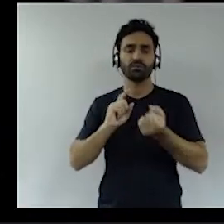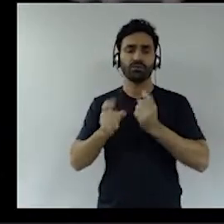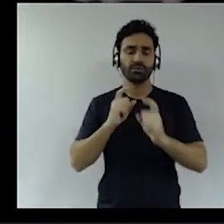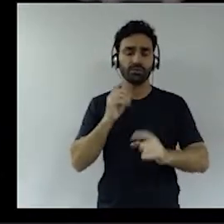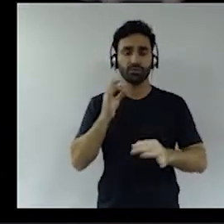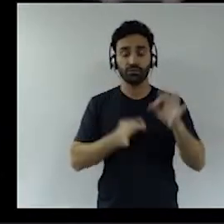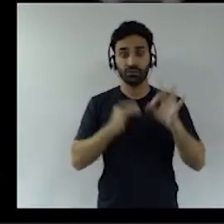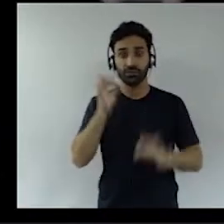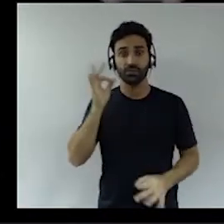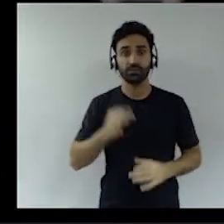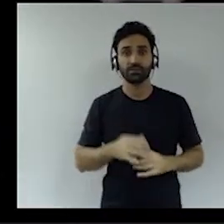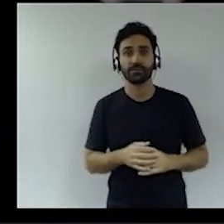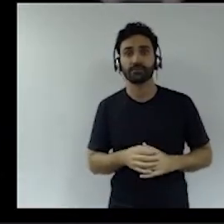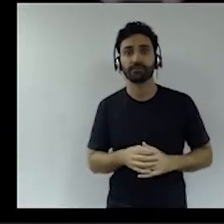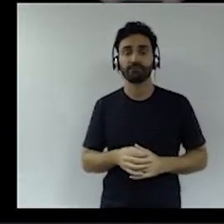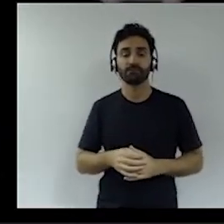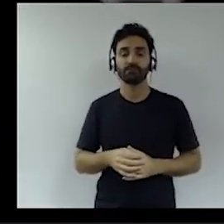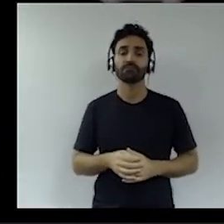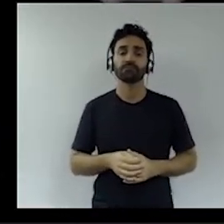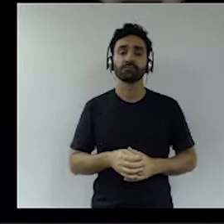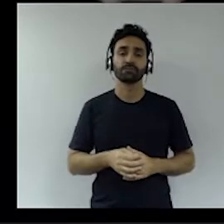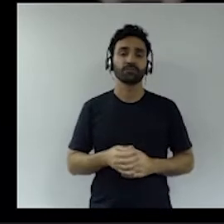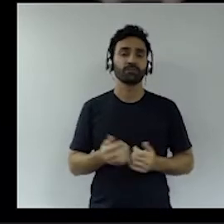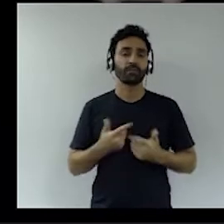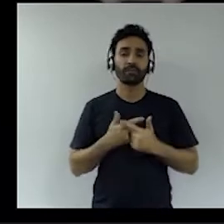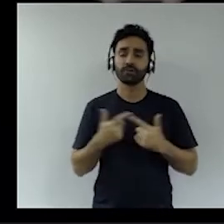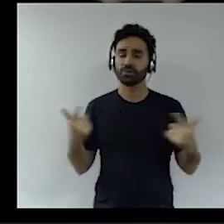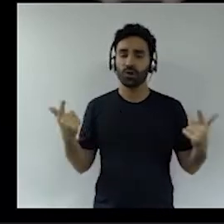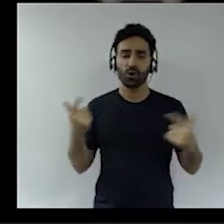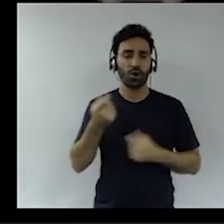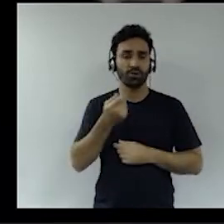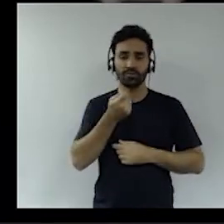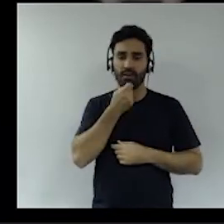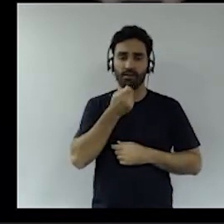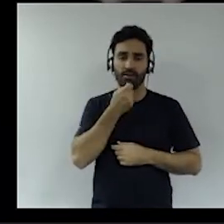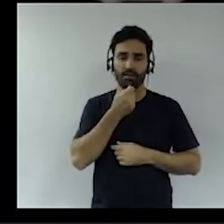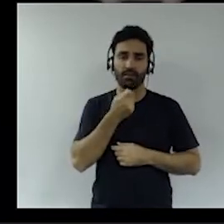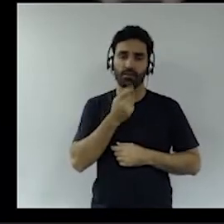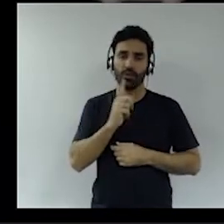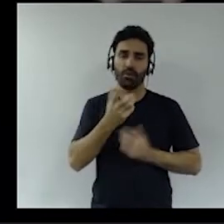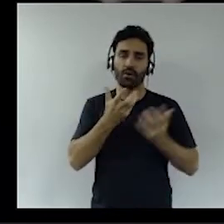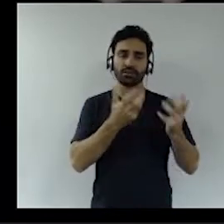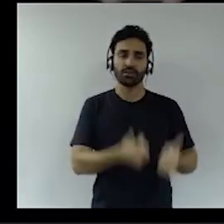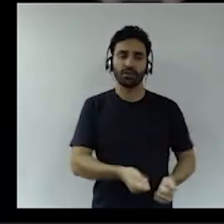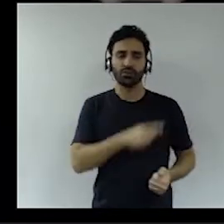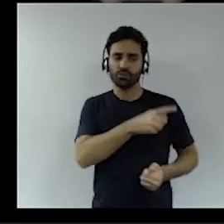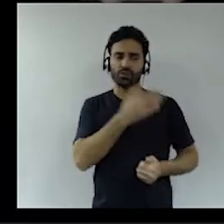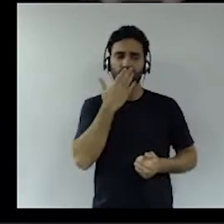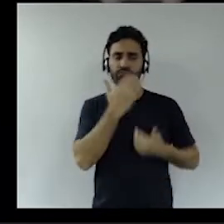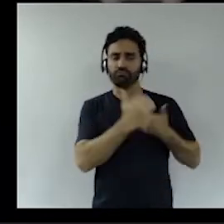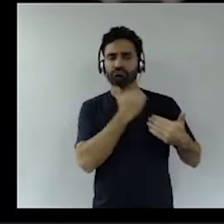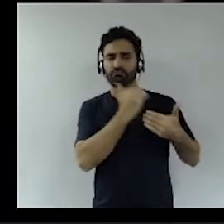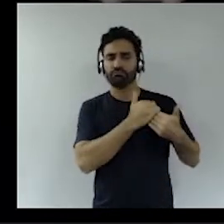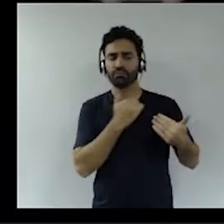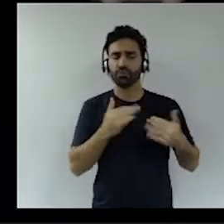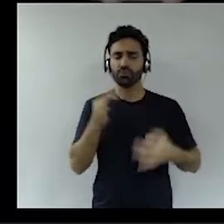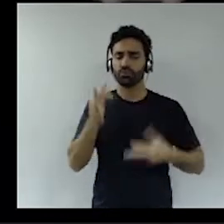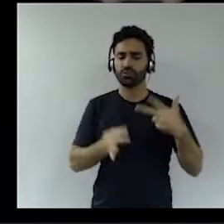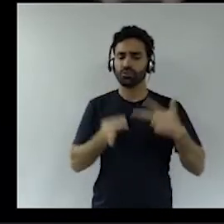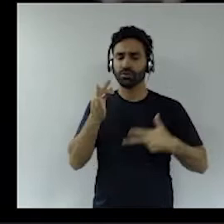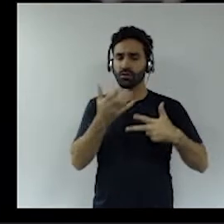justiça, ainda bem não se curvaram a esse tipo de orientação e saíram em